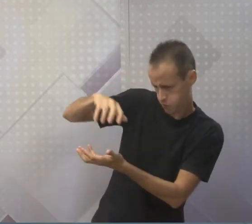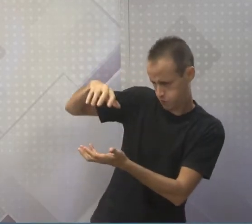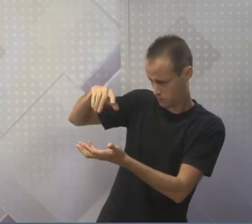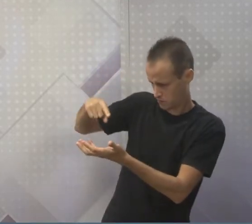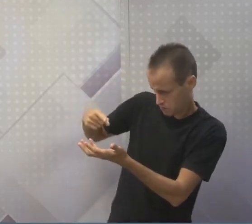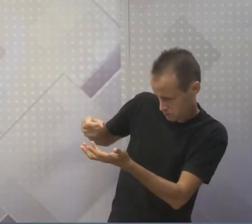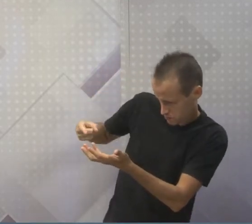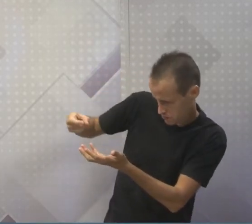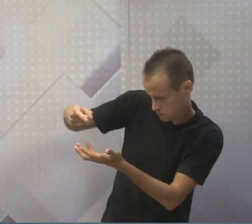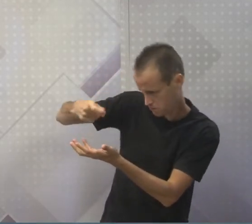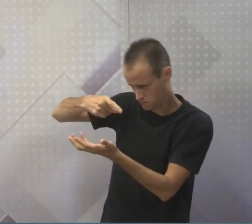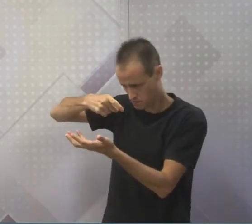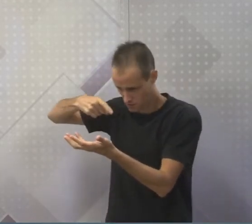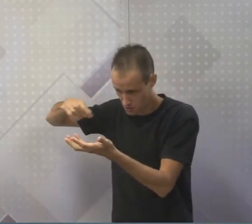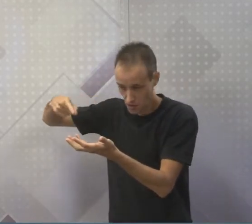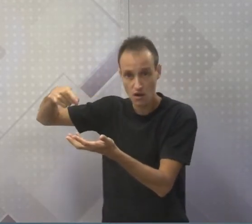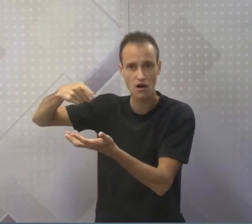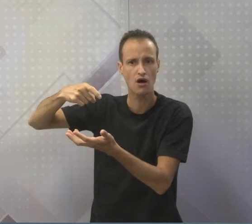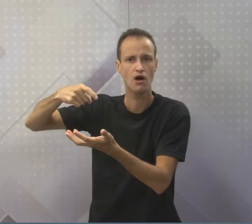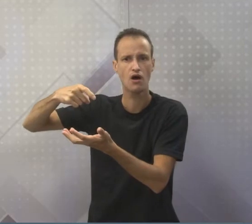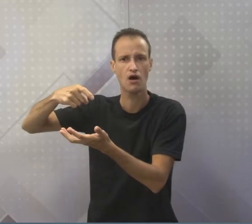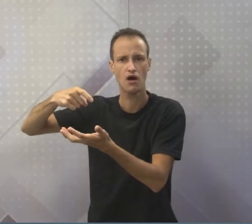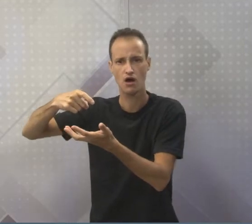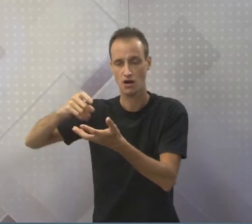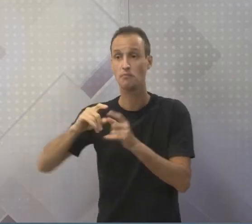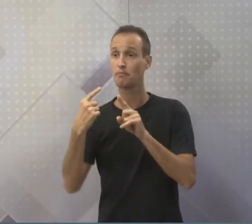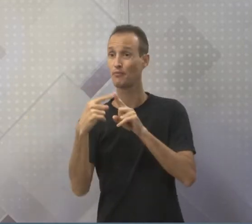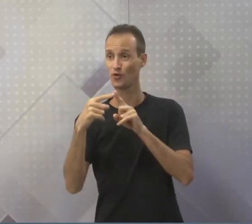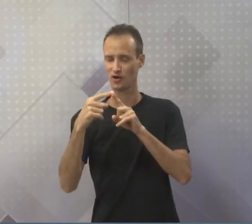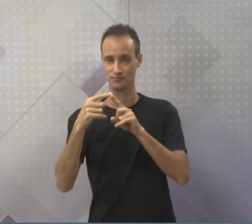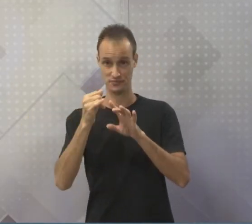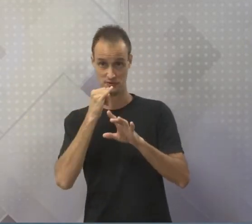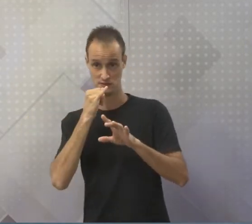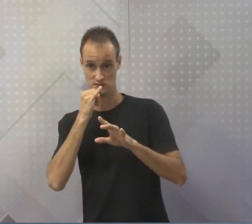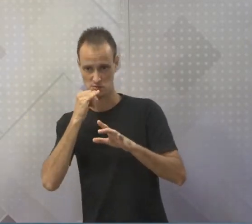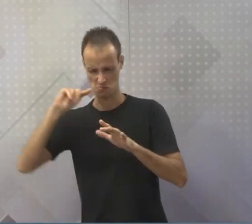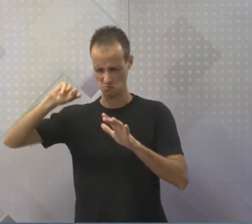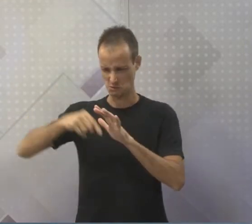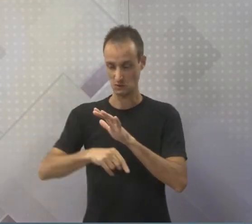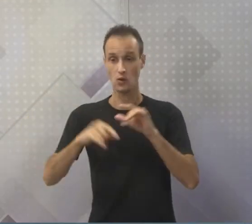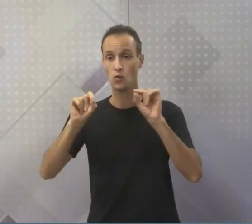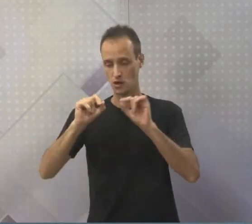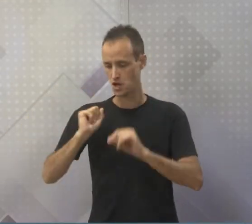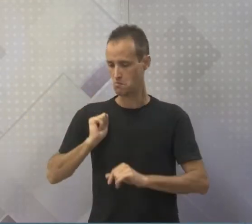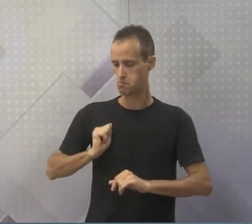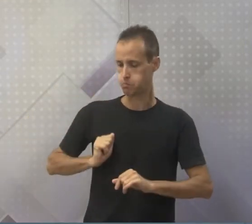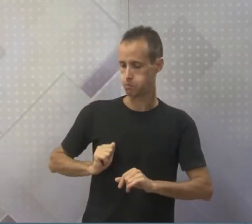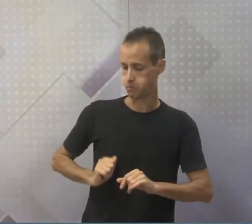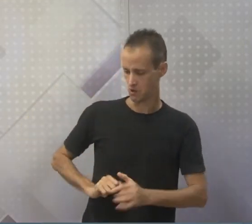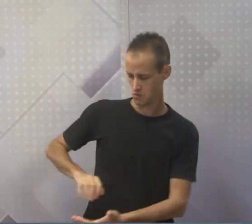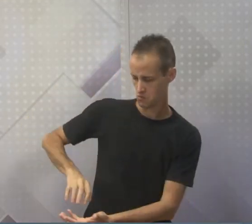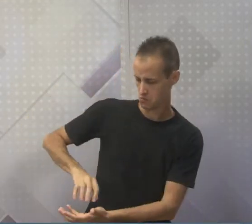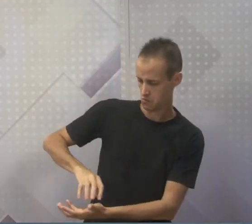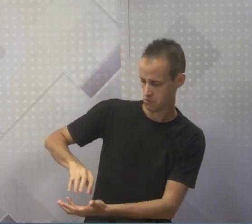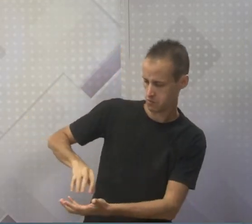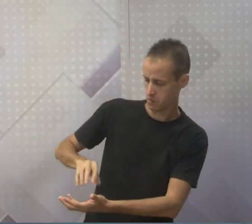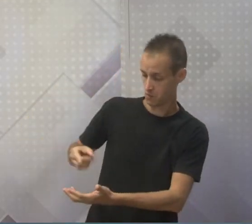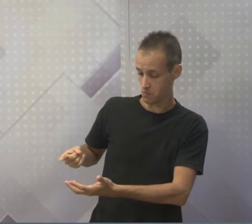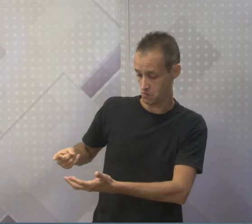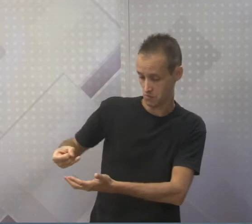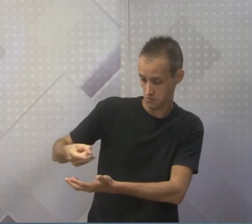muito grande, os vermes se desprendem e podem sair com fezes. Então, a pessoa, olhando as